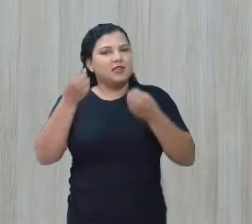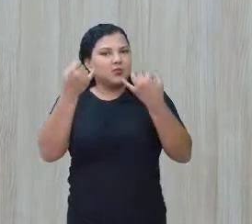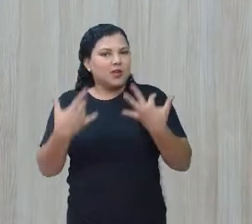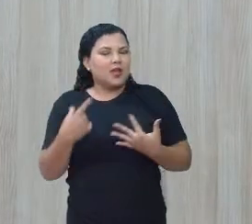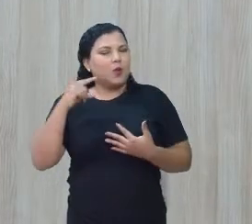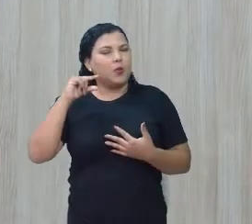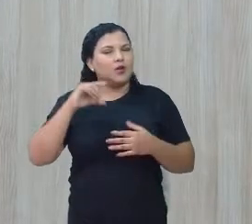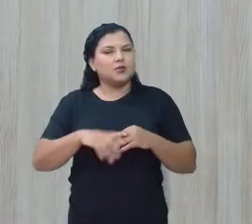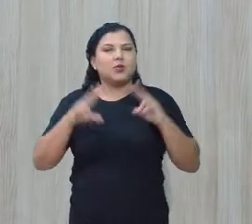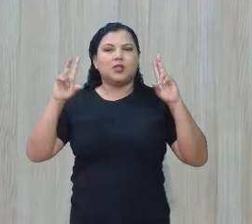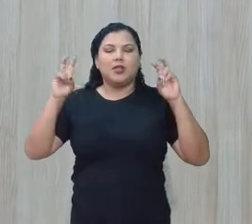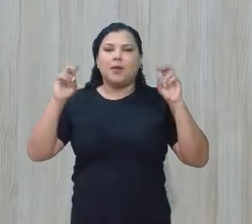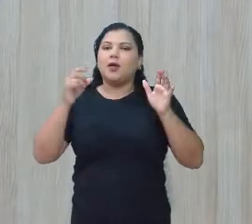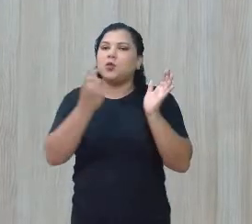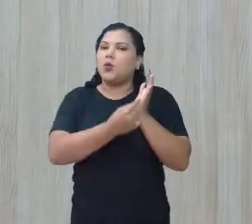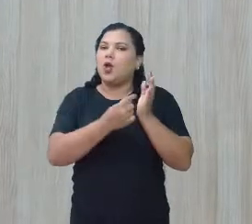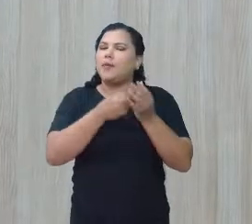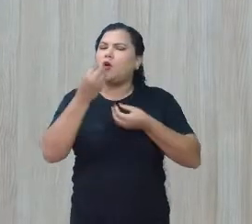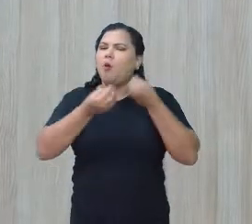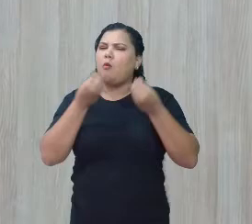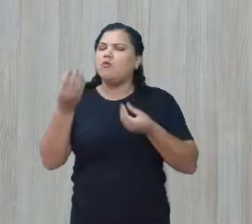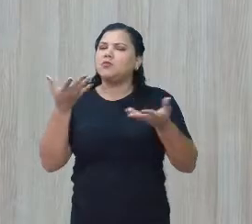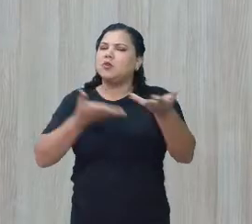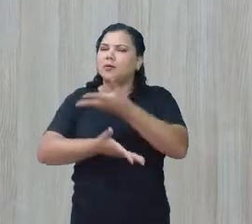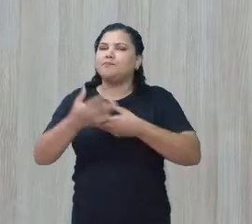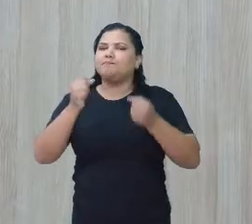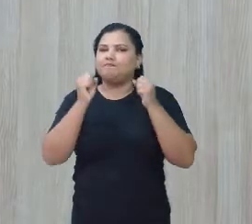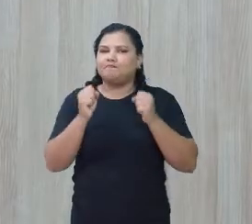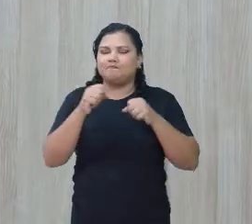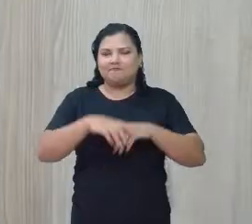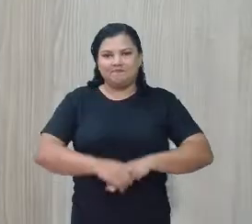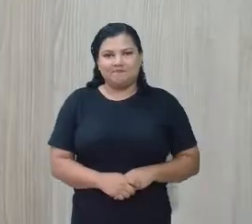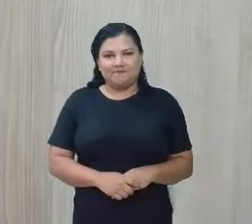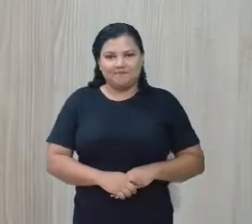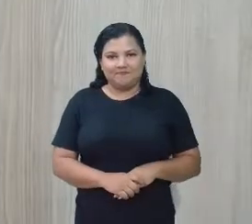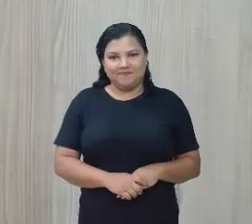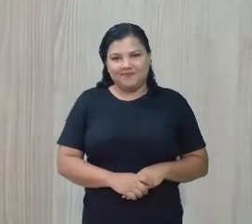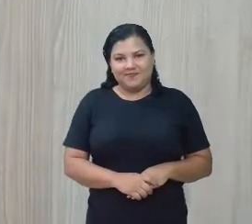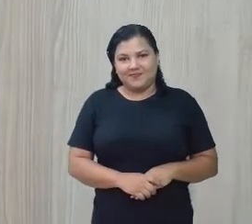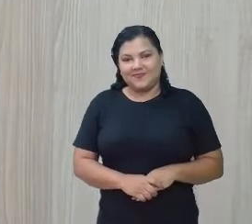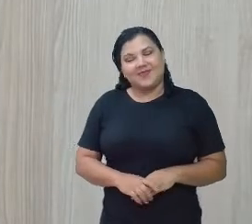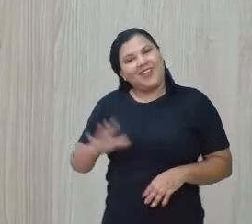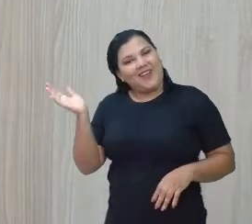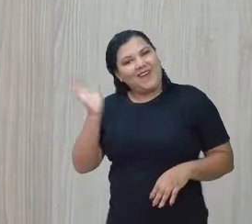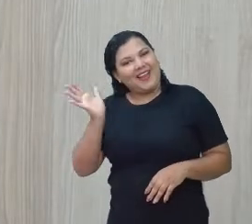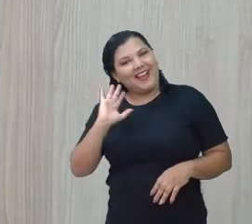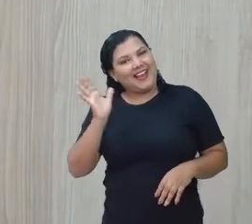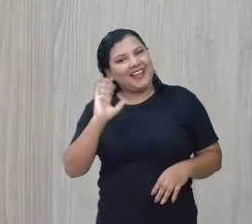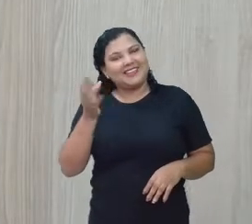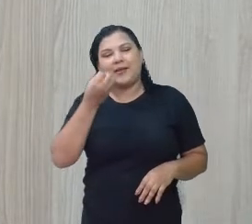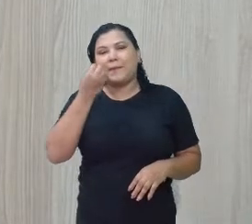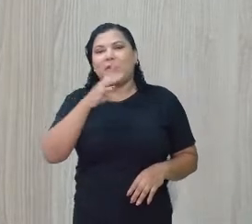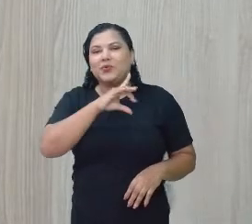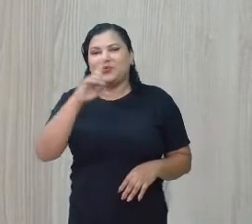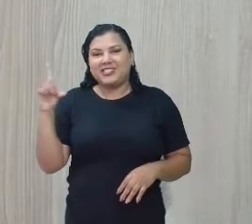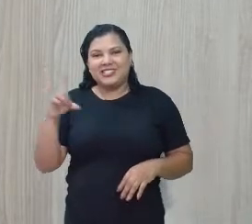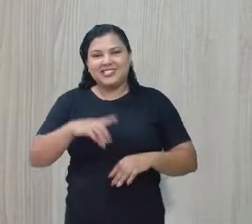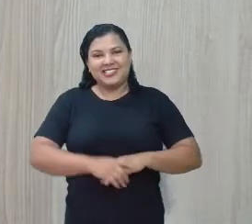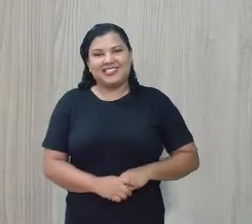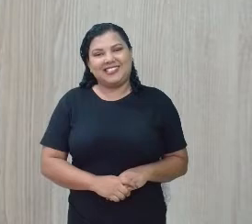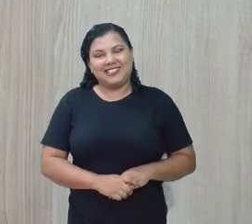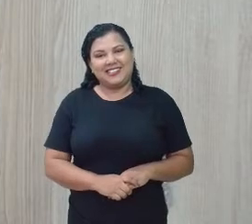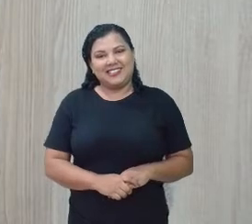sobre essa questão do aplicativo e como você faz para interagir com a gente, tá? Olá, galerinha, muito bom dia para